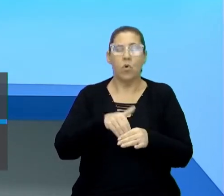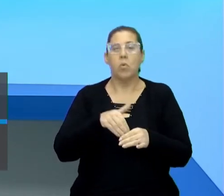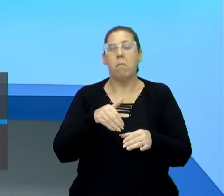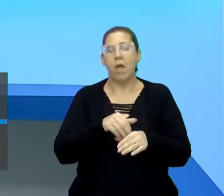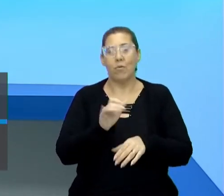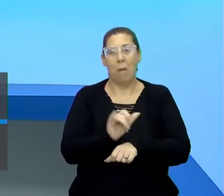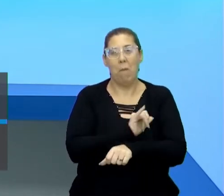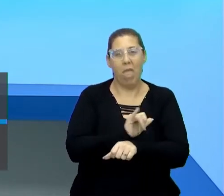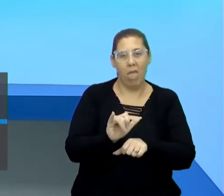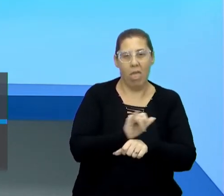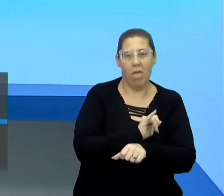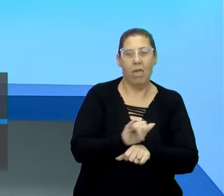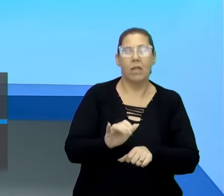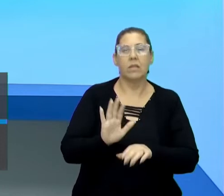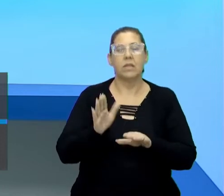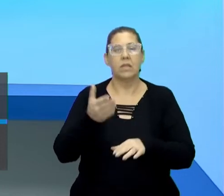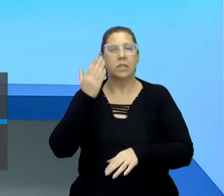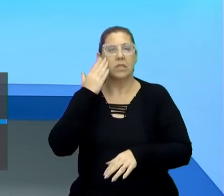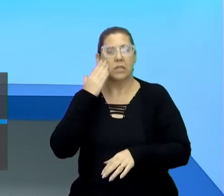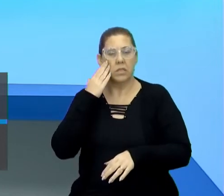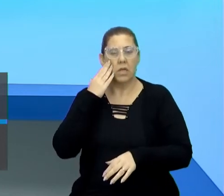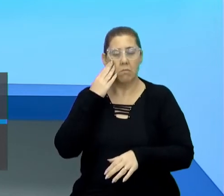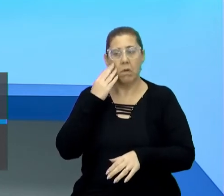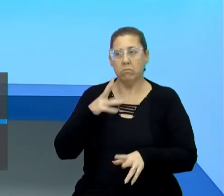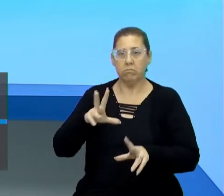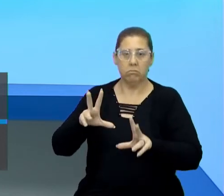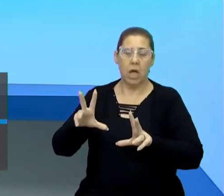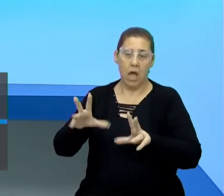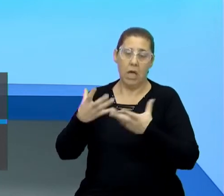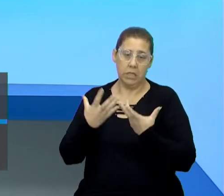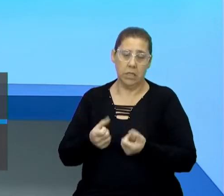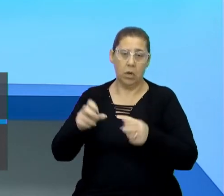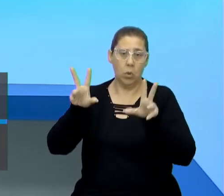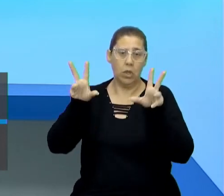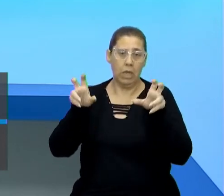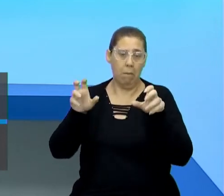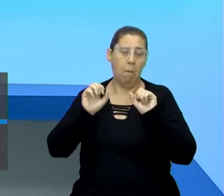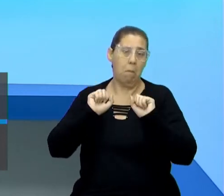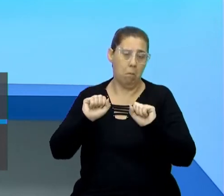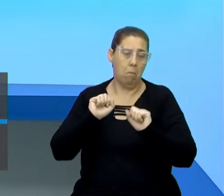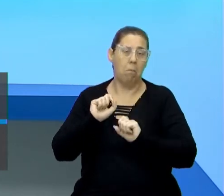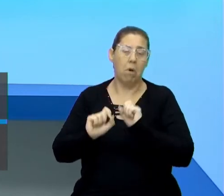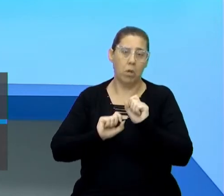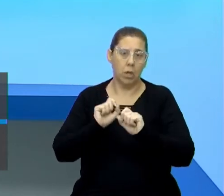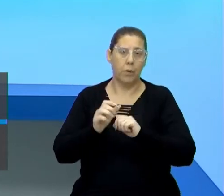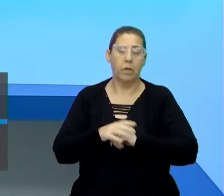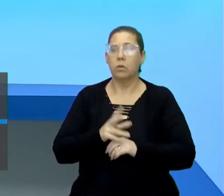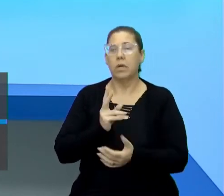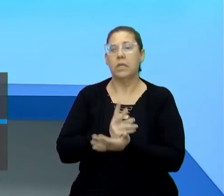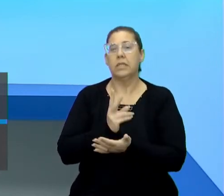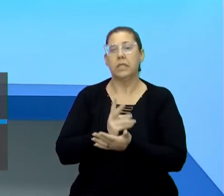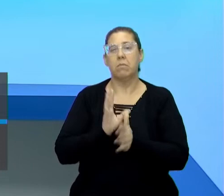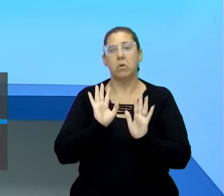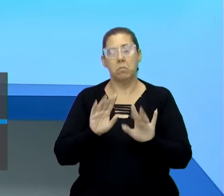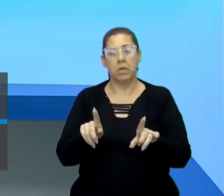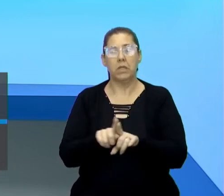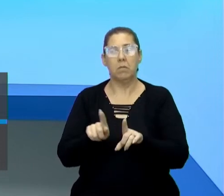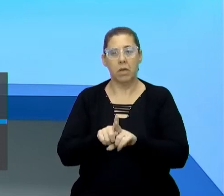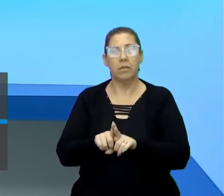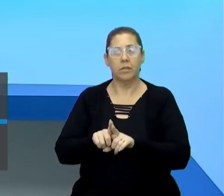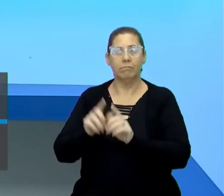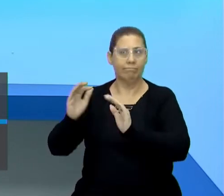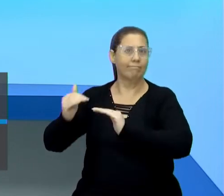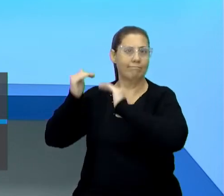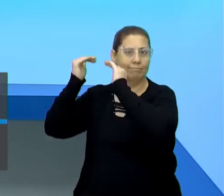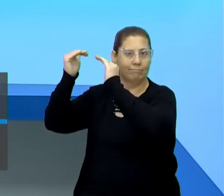mídia, acaba que adotando esse tema para poder, não sempre, mas de certa forma até se promover.